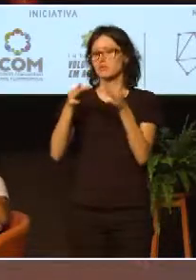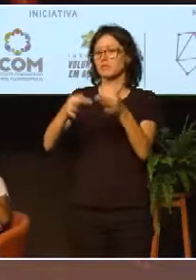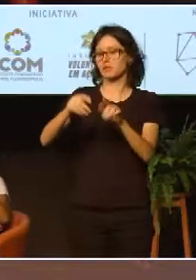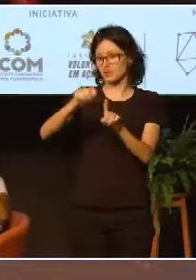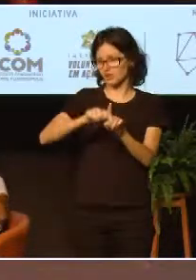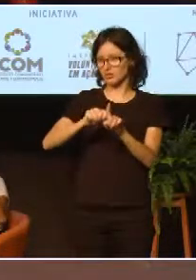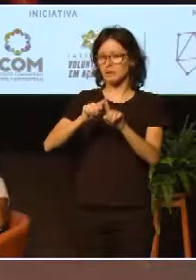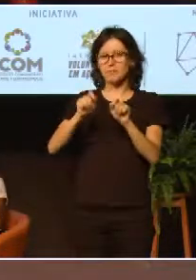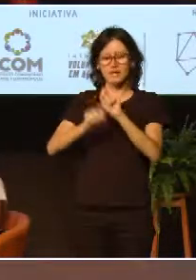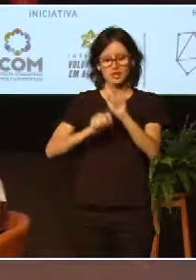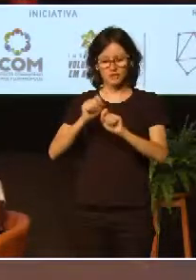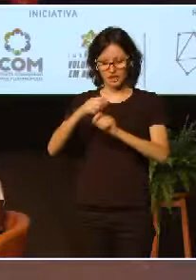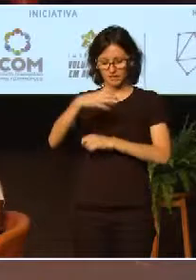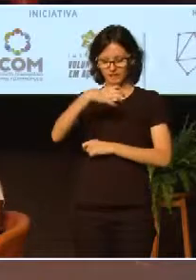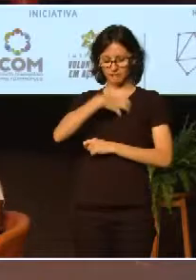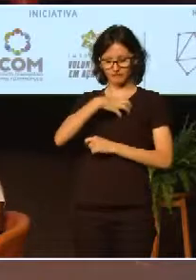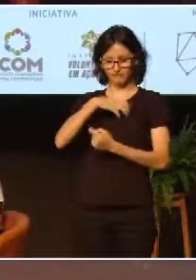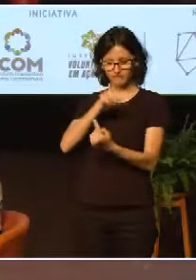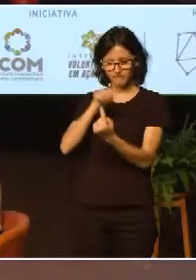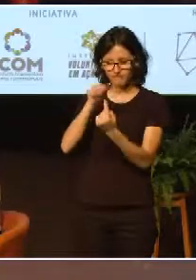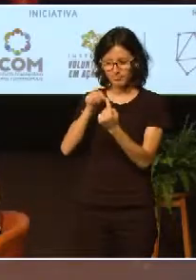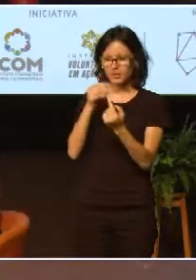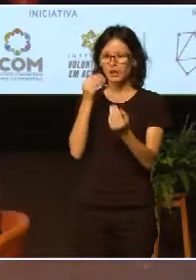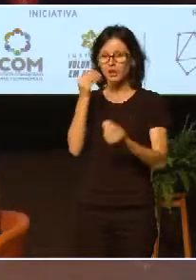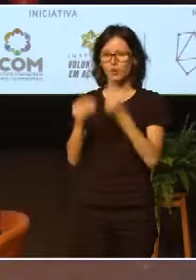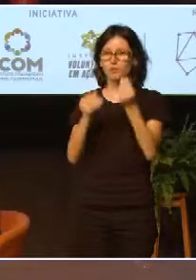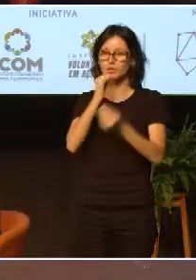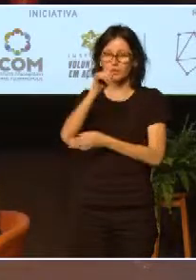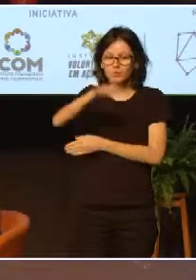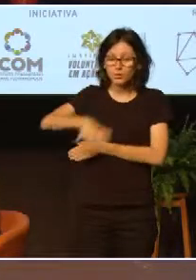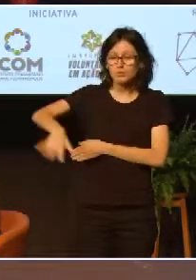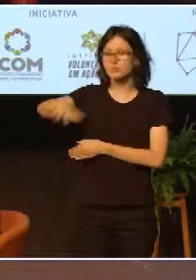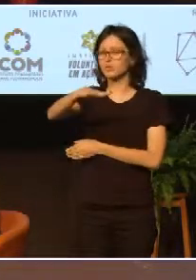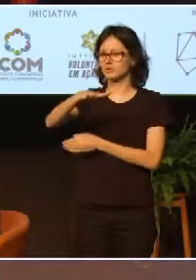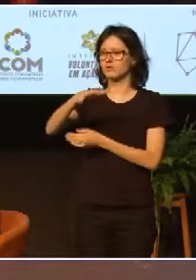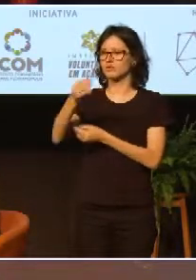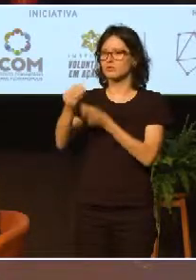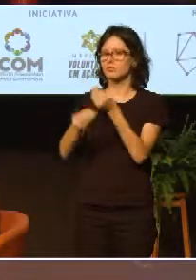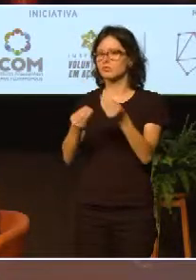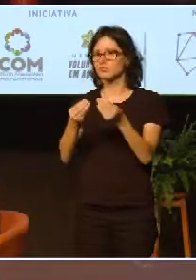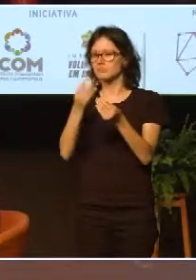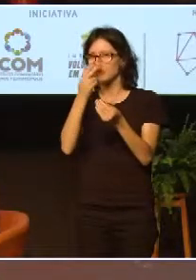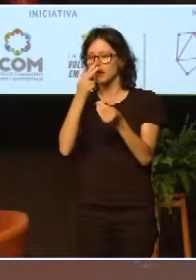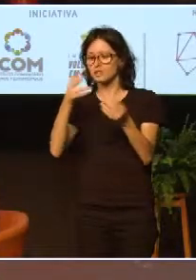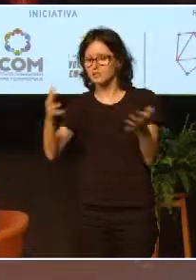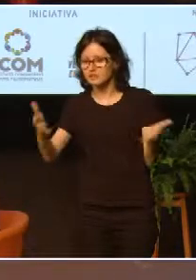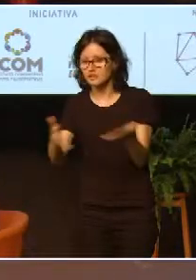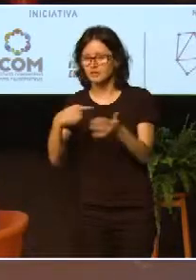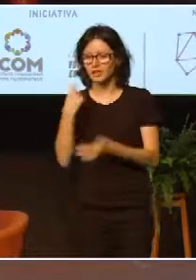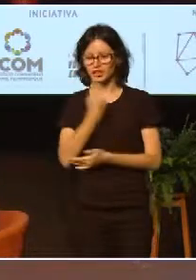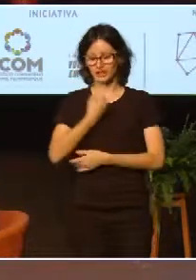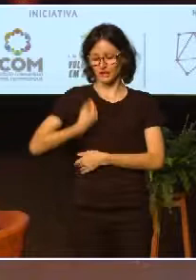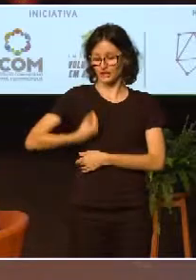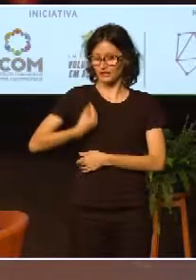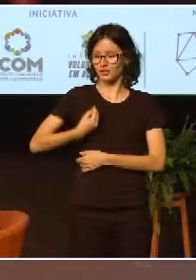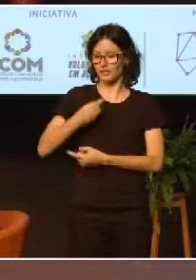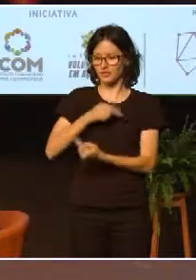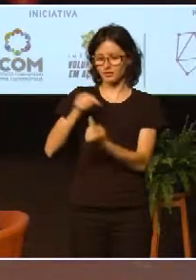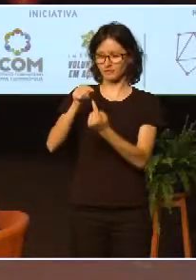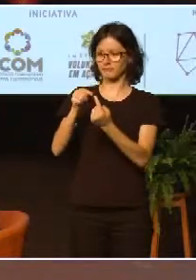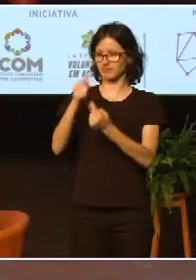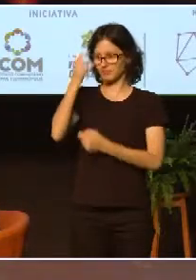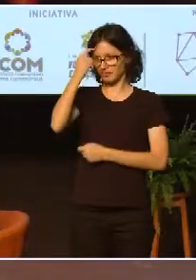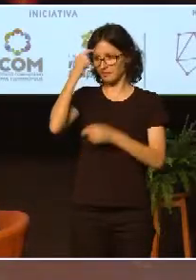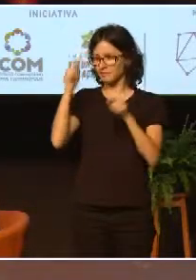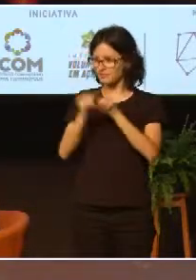mais macro de sentido e propósito, como o mercado consegue prover para que a gente viva de propósito? Legal. Vamos falar um pouquinho sobre